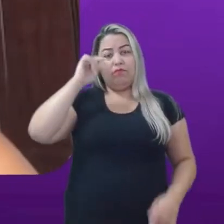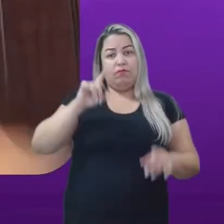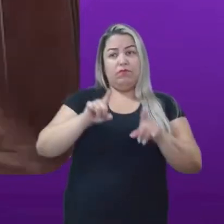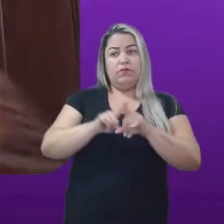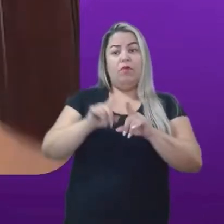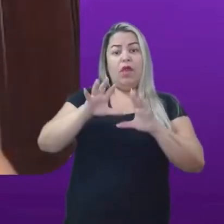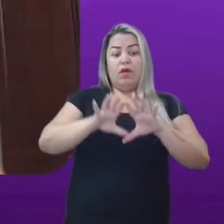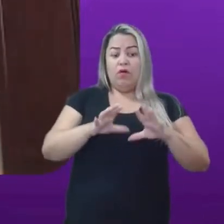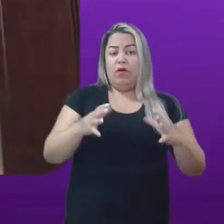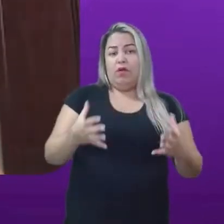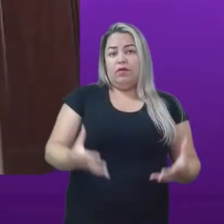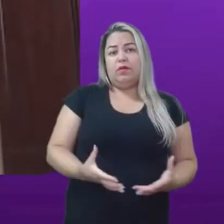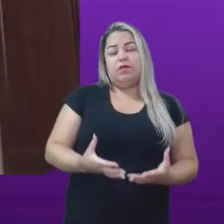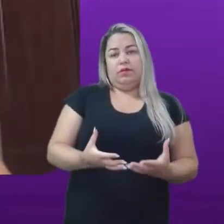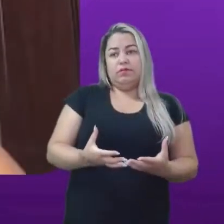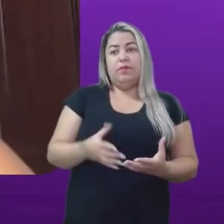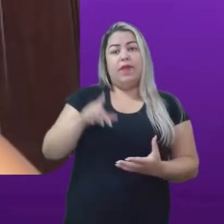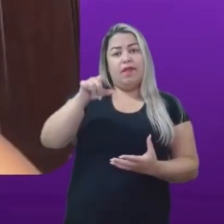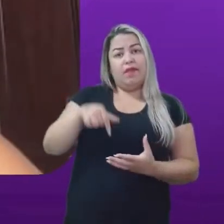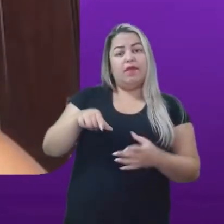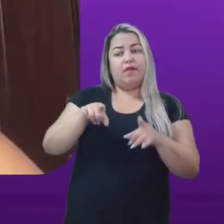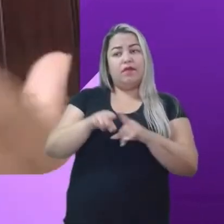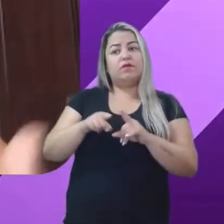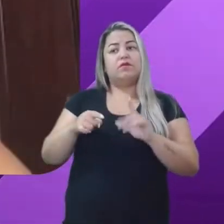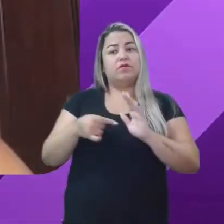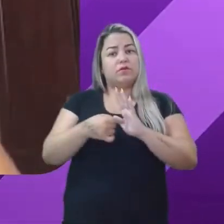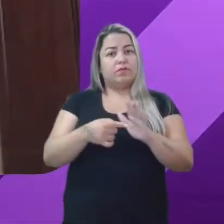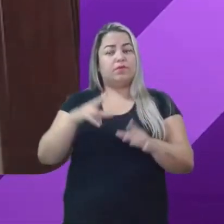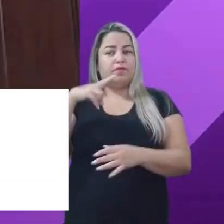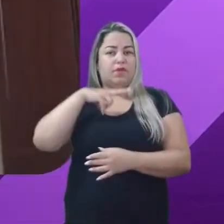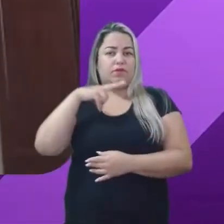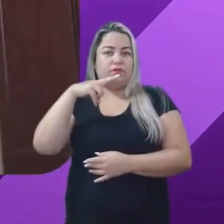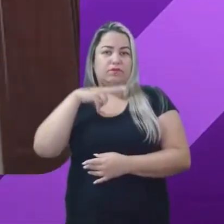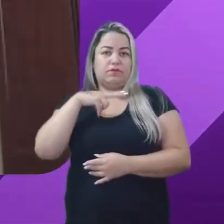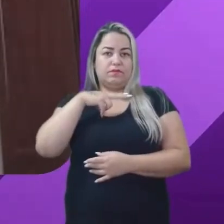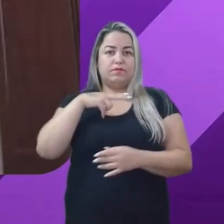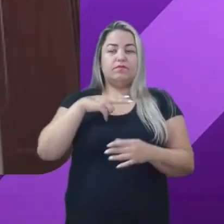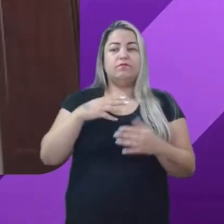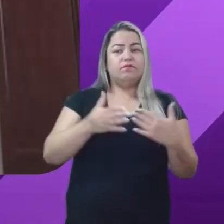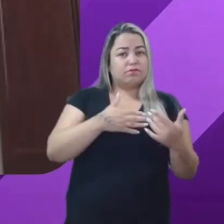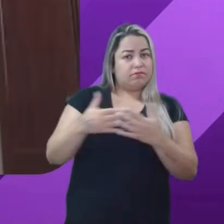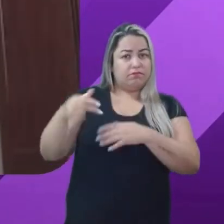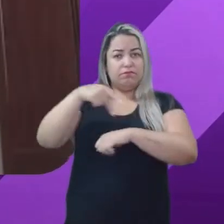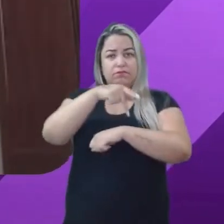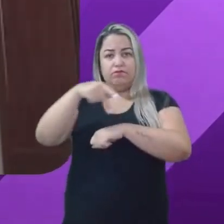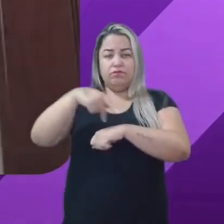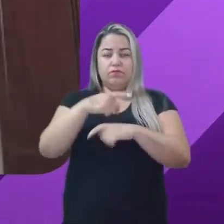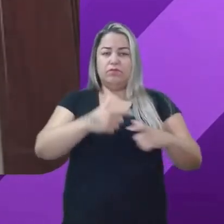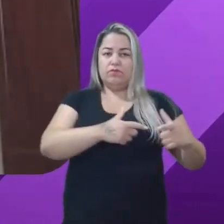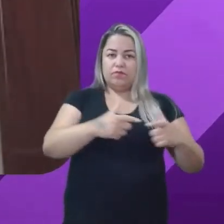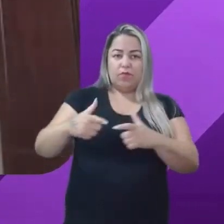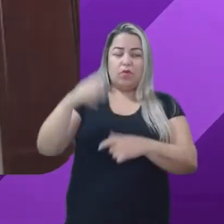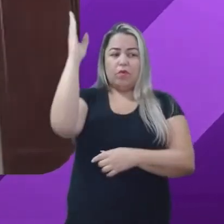forma global, se organizou de uma forma global, mas ele também se manifestou de formas particulares em determinados países, determinados lugares.